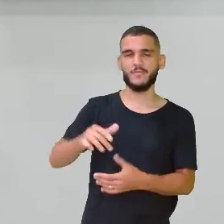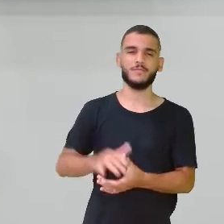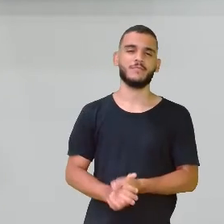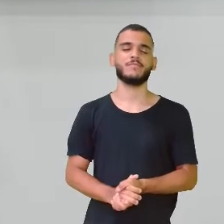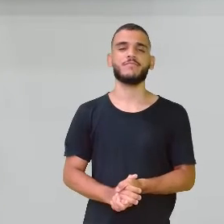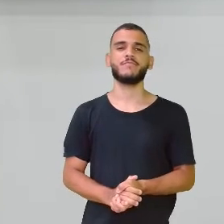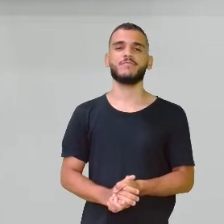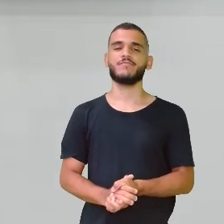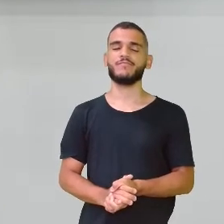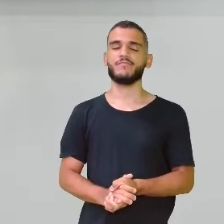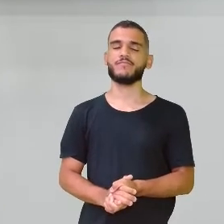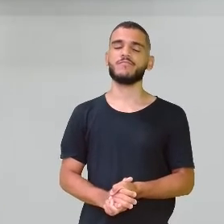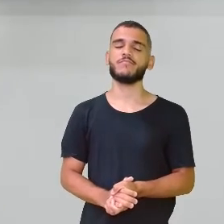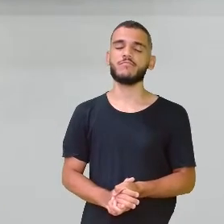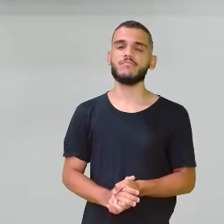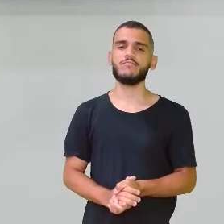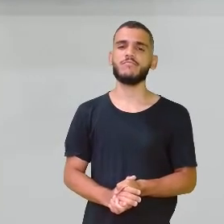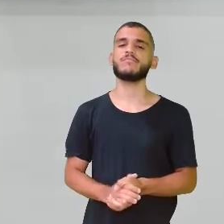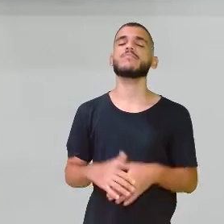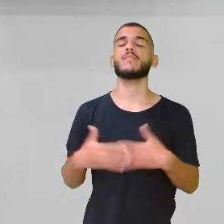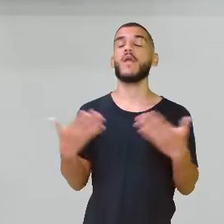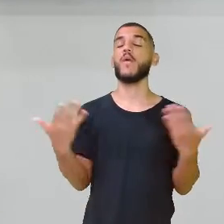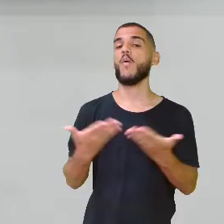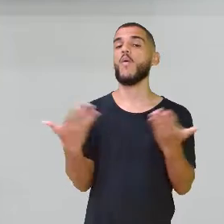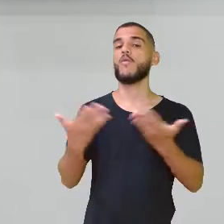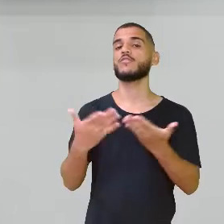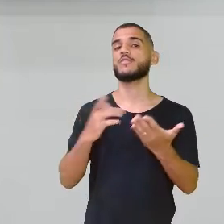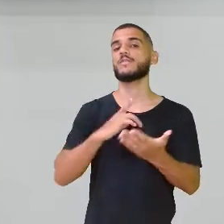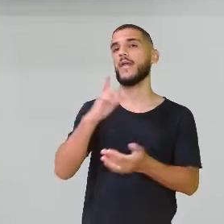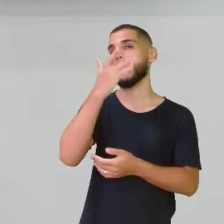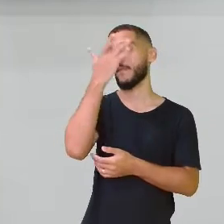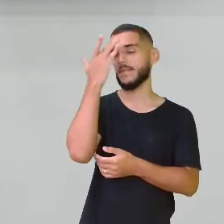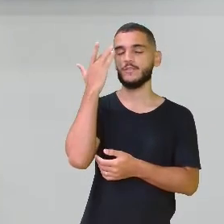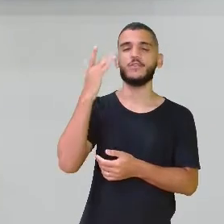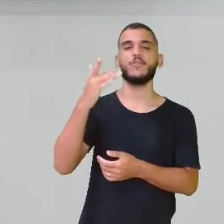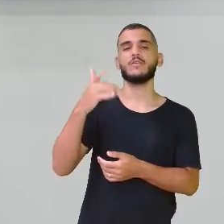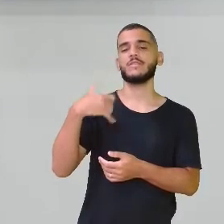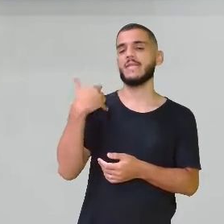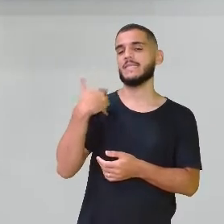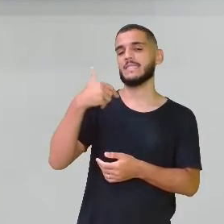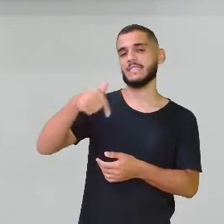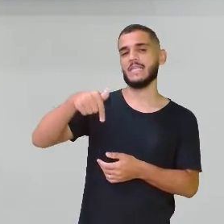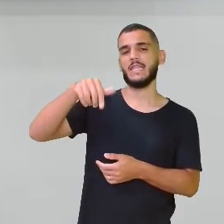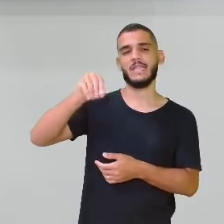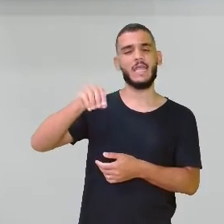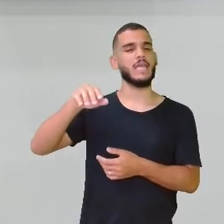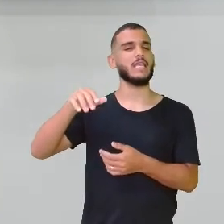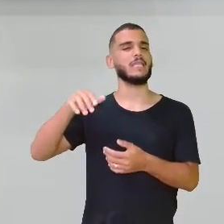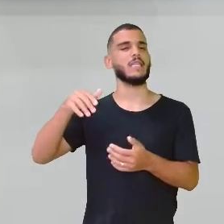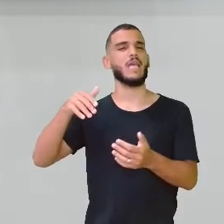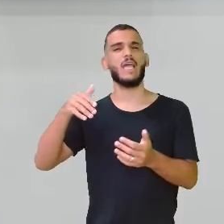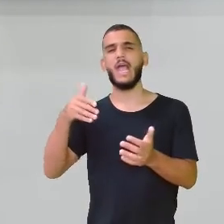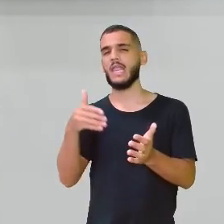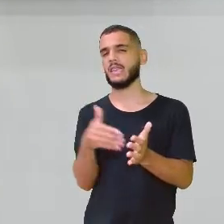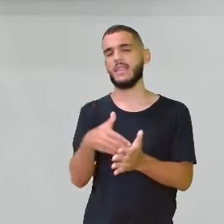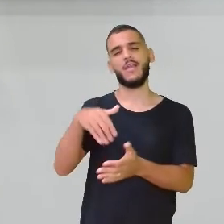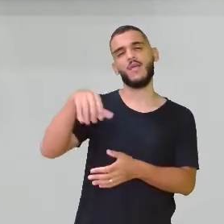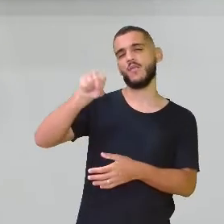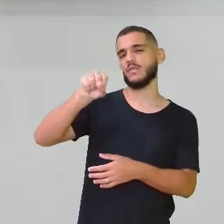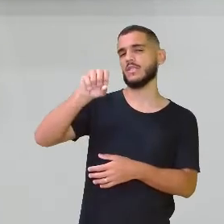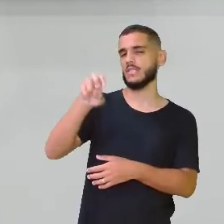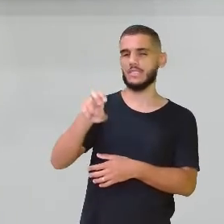certo? Então, hoje a gente, ainda bem que encontramos pessoas de 70, 72, 80, 82,